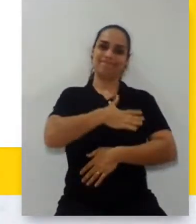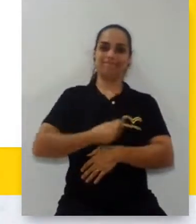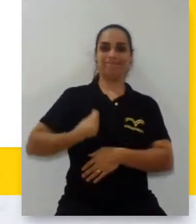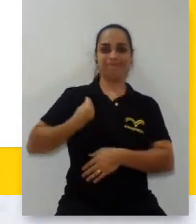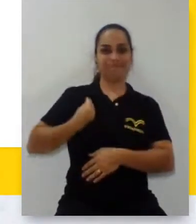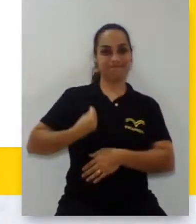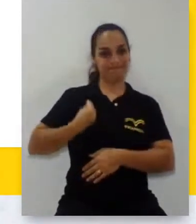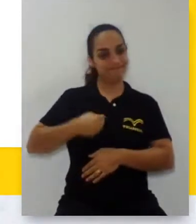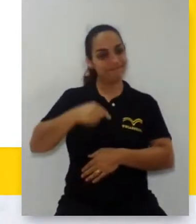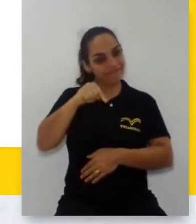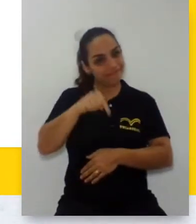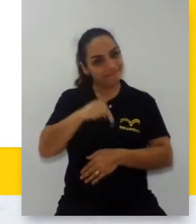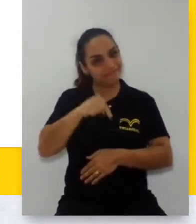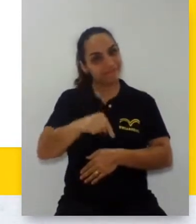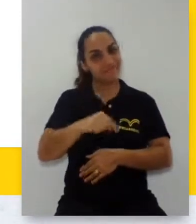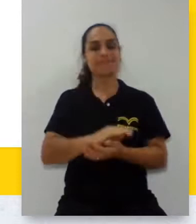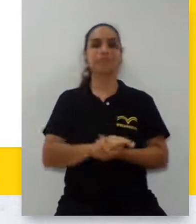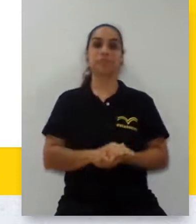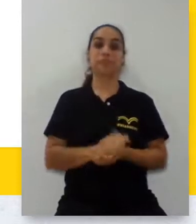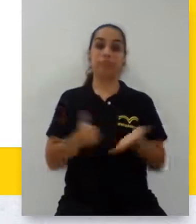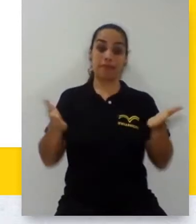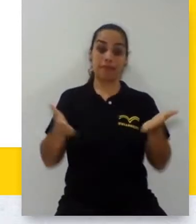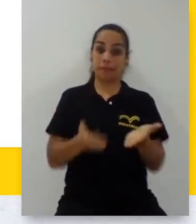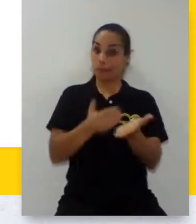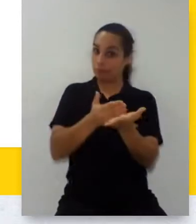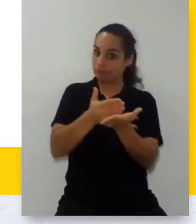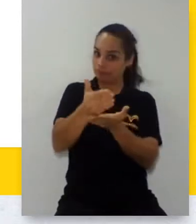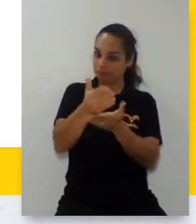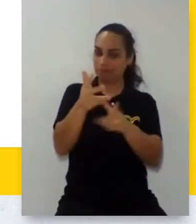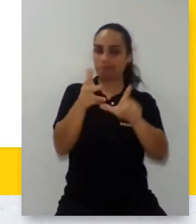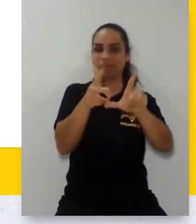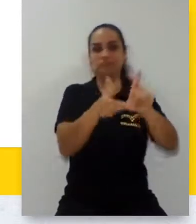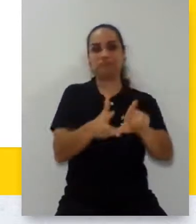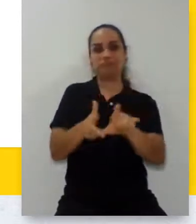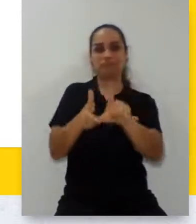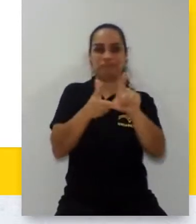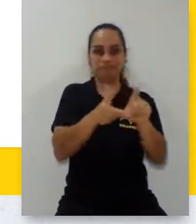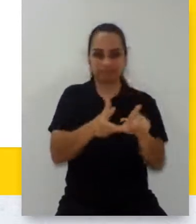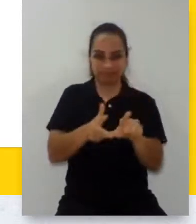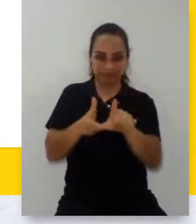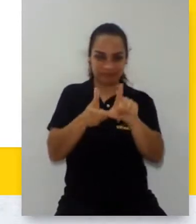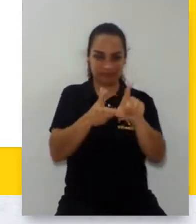Estamos agora iniciando, então, a nossa live, Agradeço a presença de todos